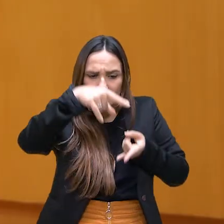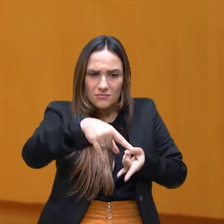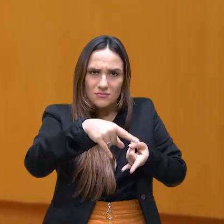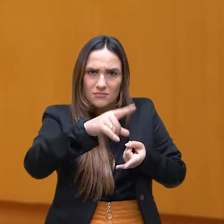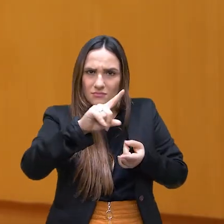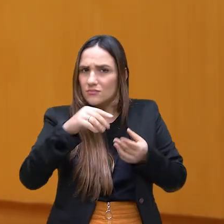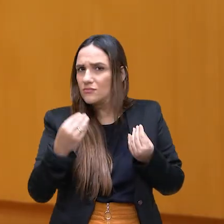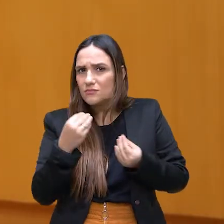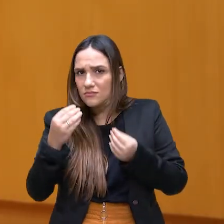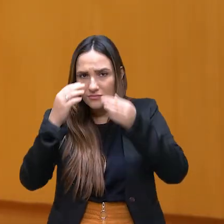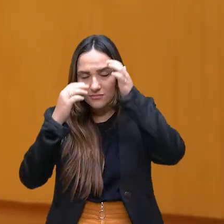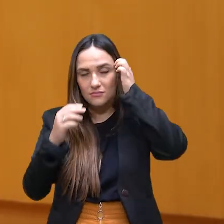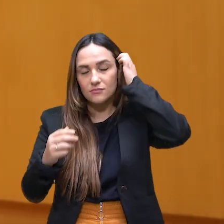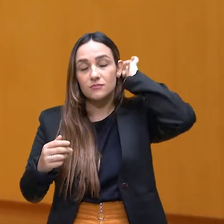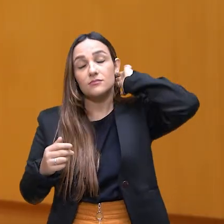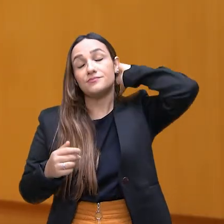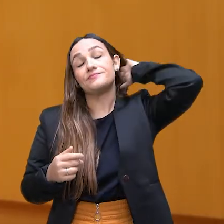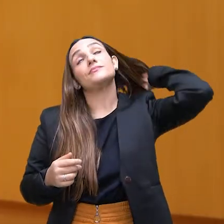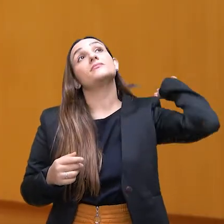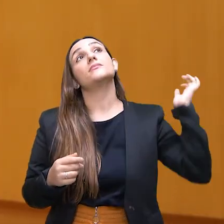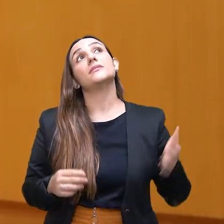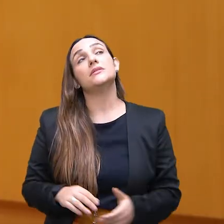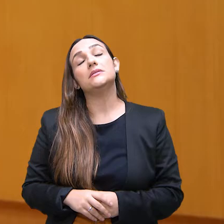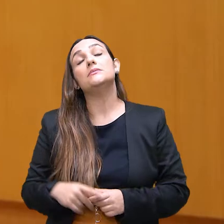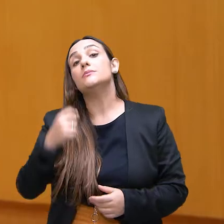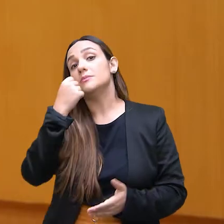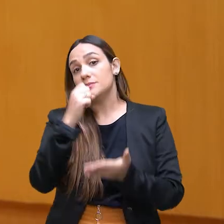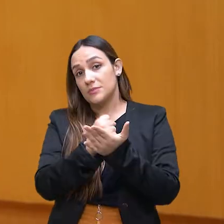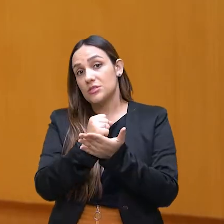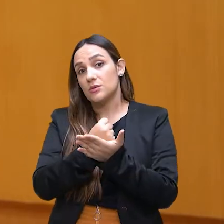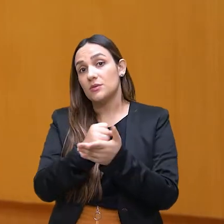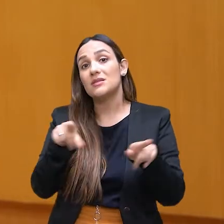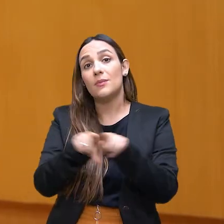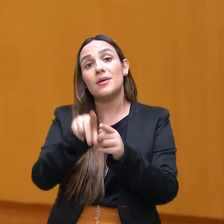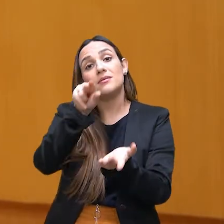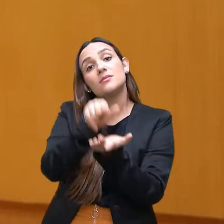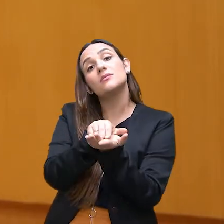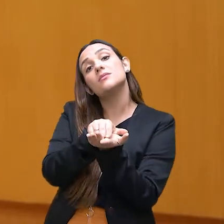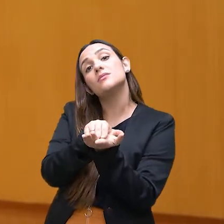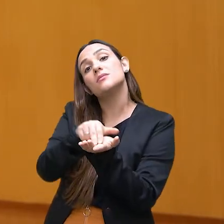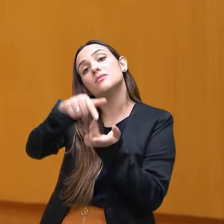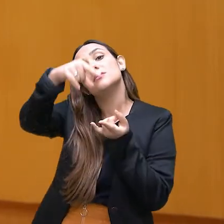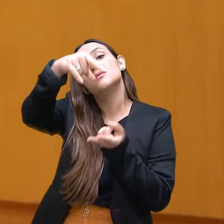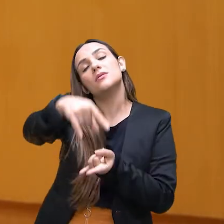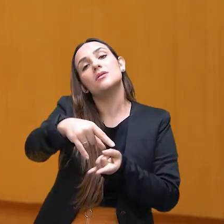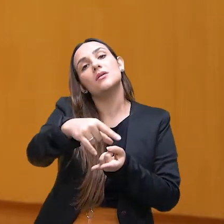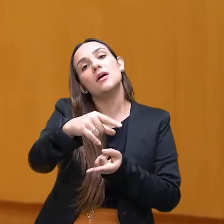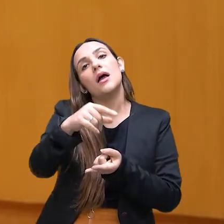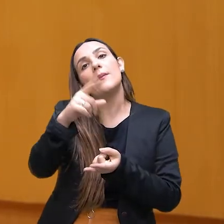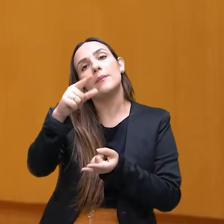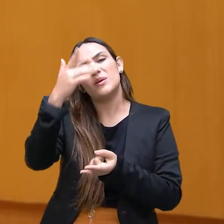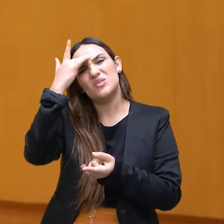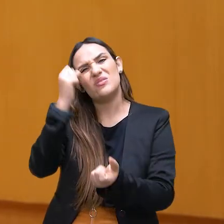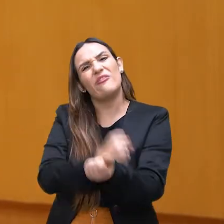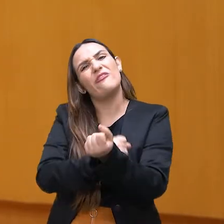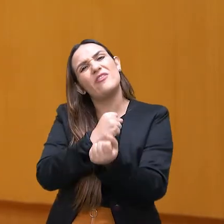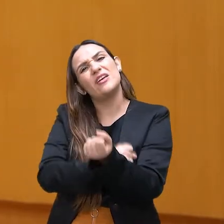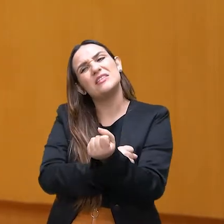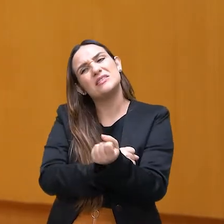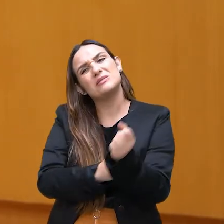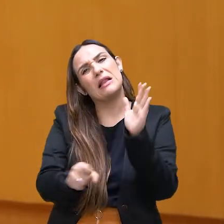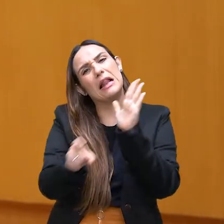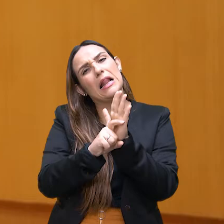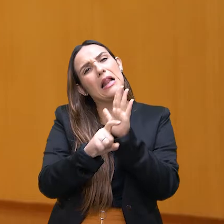É medicamentos. Atualmente, é internação por dependência química